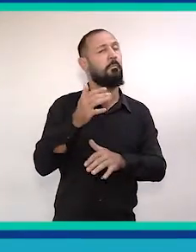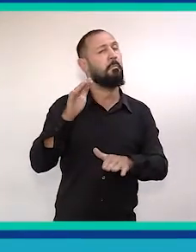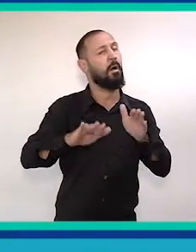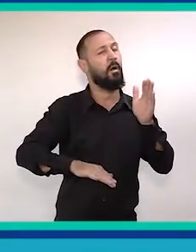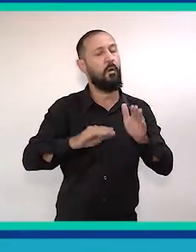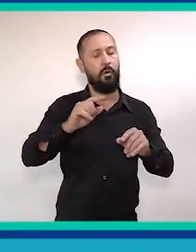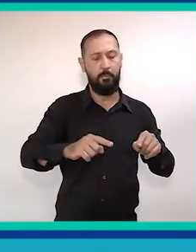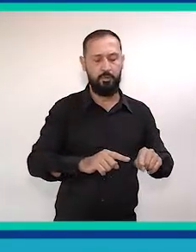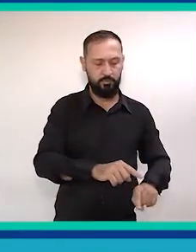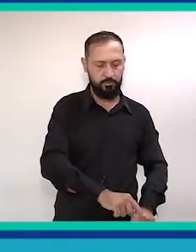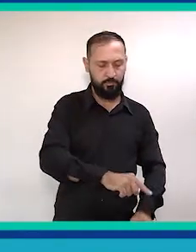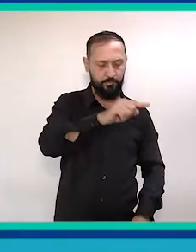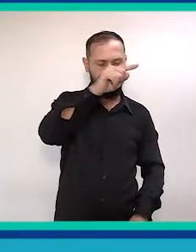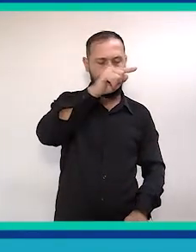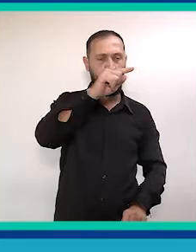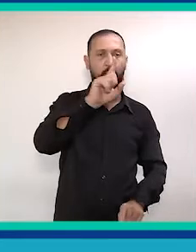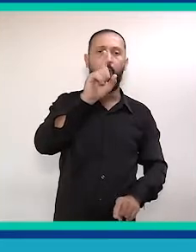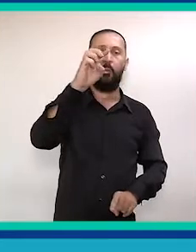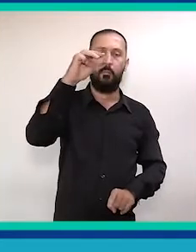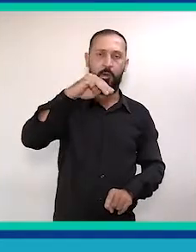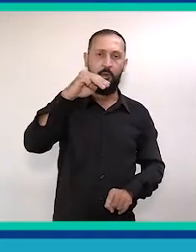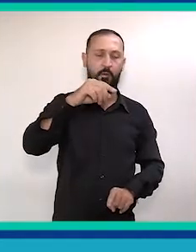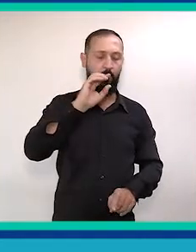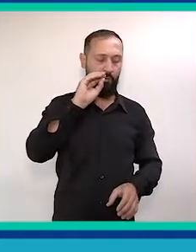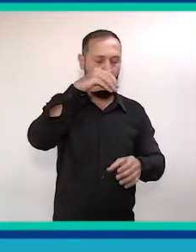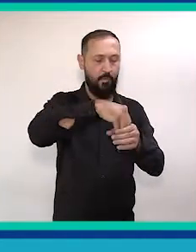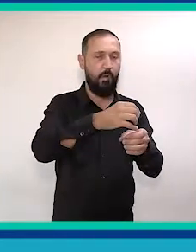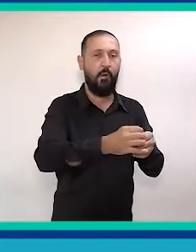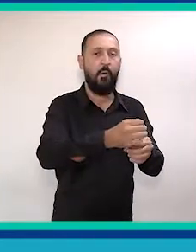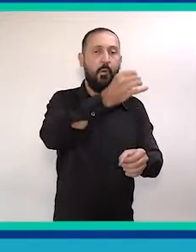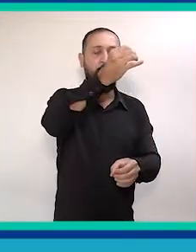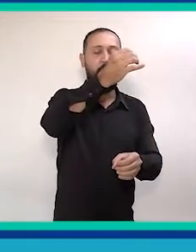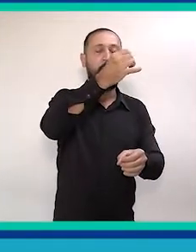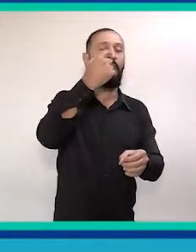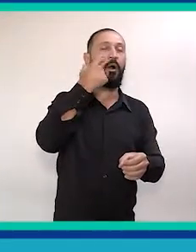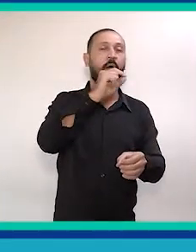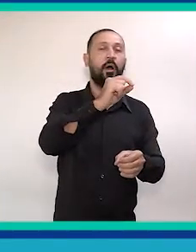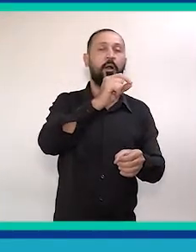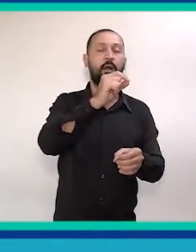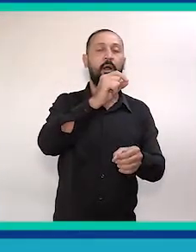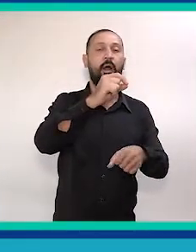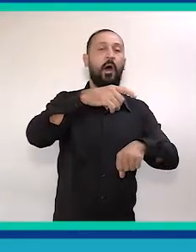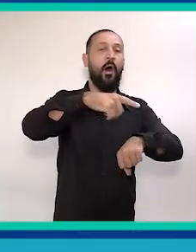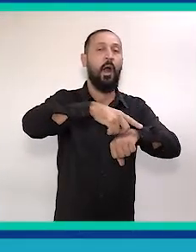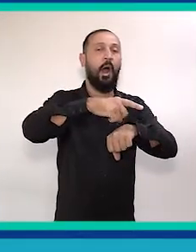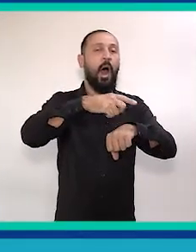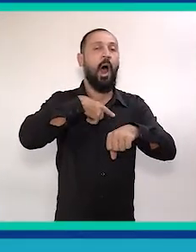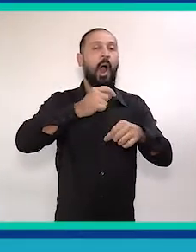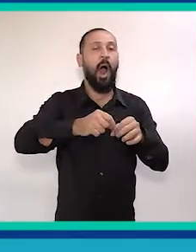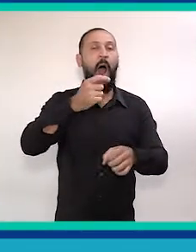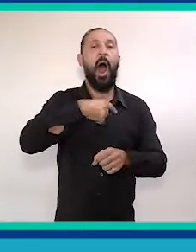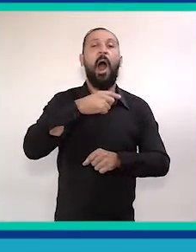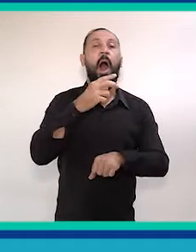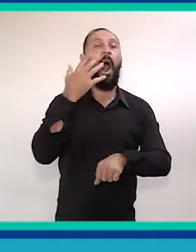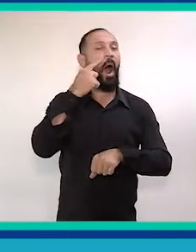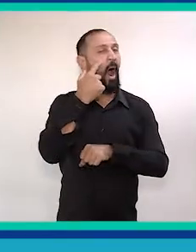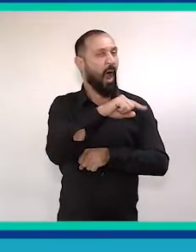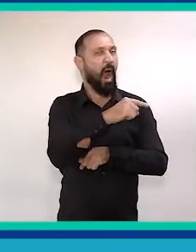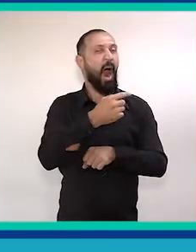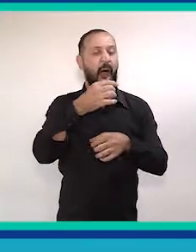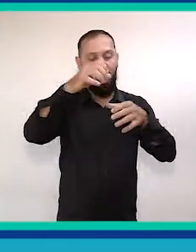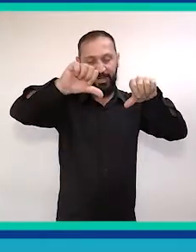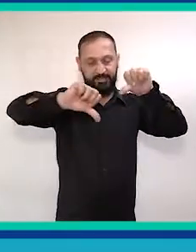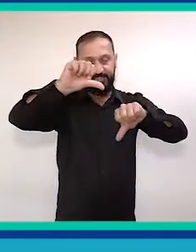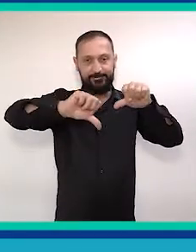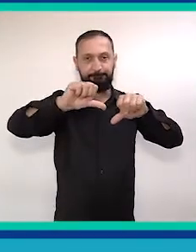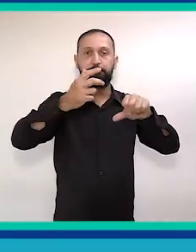podem ver, ela tem aproximadamente 1 metro de altura. Dentro dessa coluna de vidro, eu vou ter esse líquido